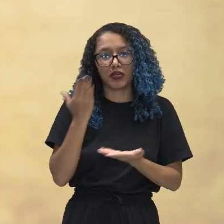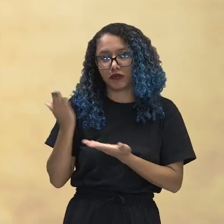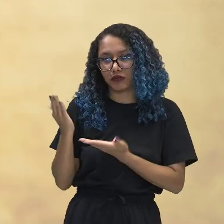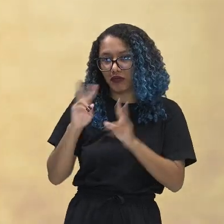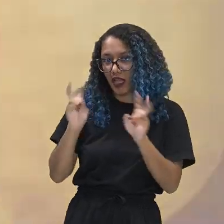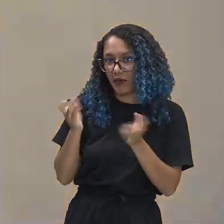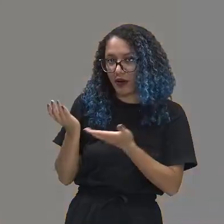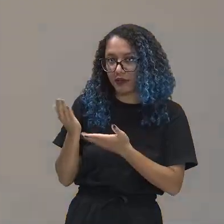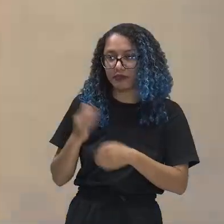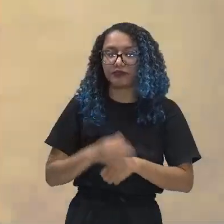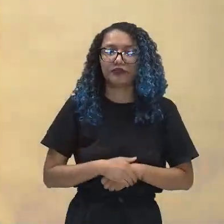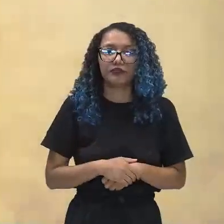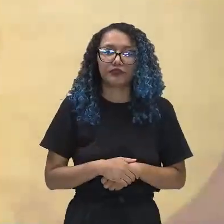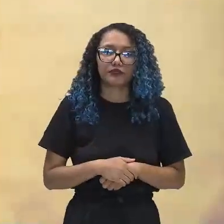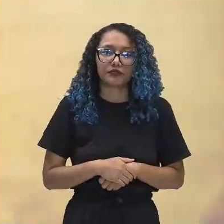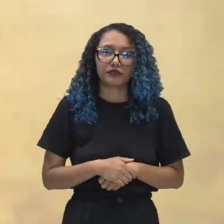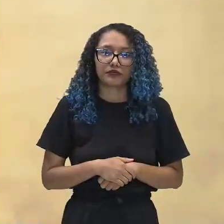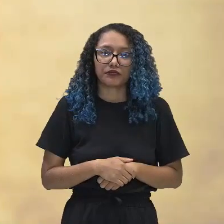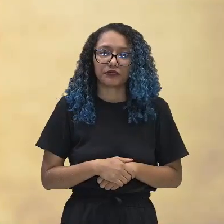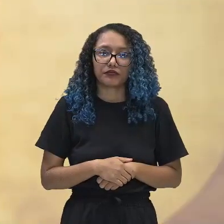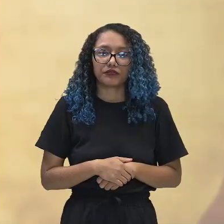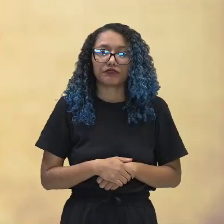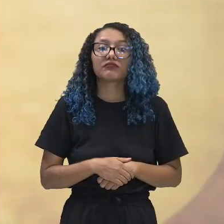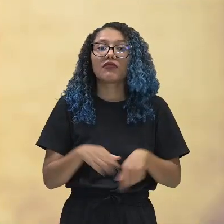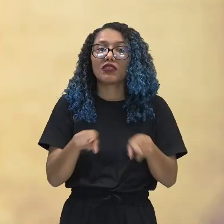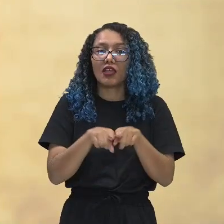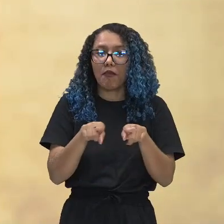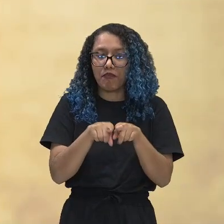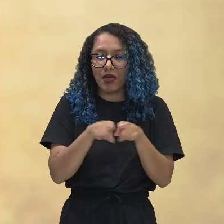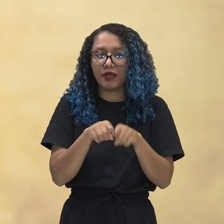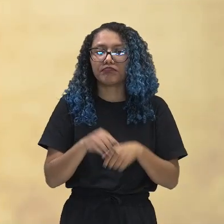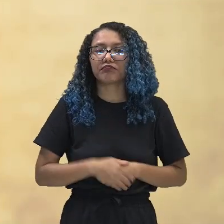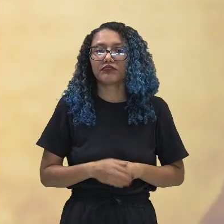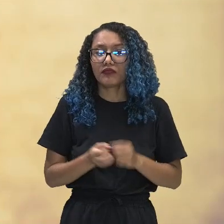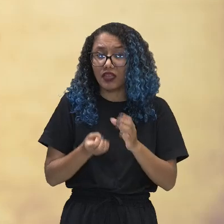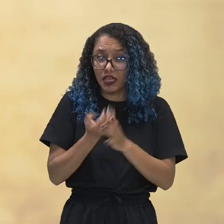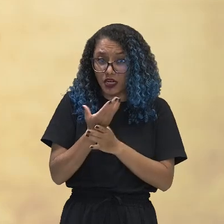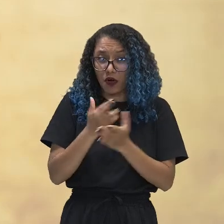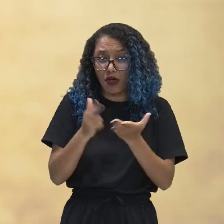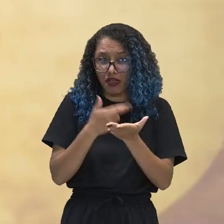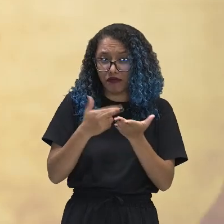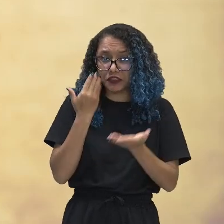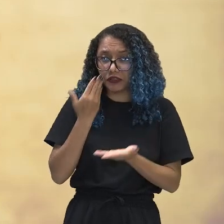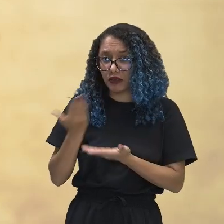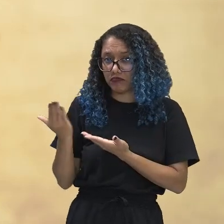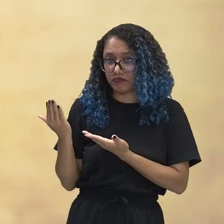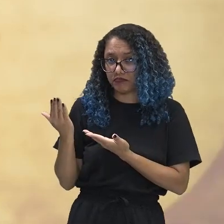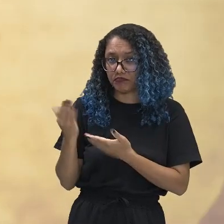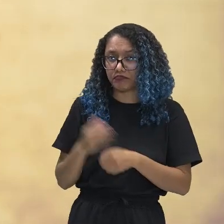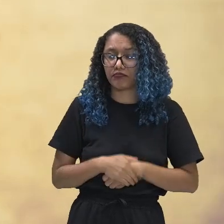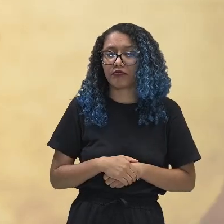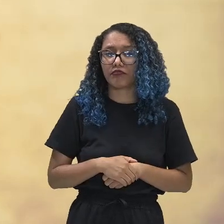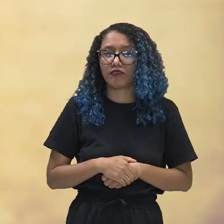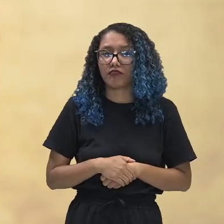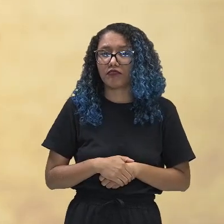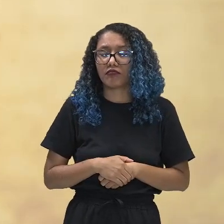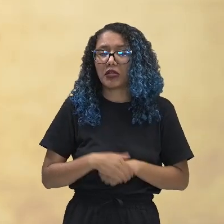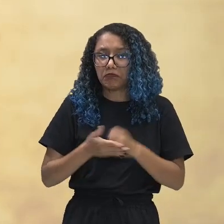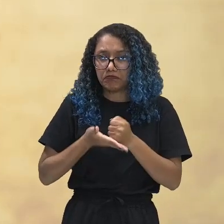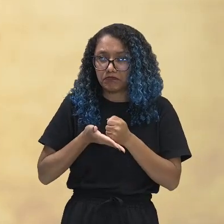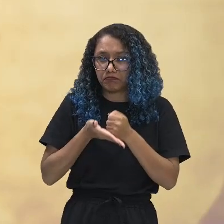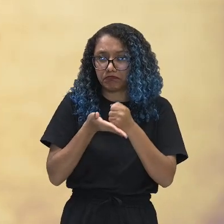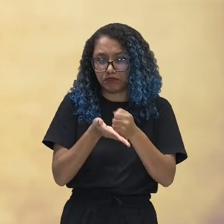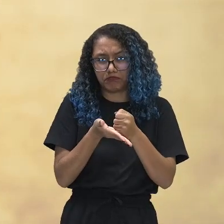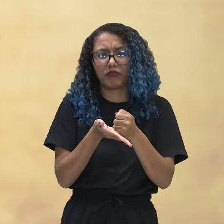social. No mesmo ano, fundou a revista L'Année Sociologique, onde contribuiu com a publicação de grande parte